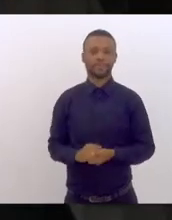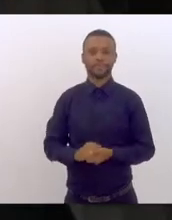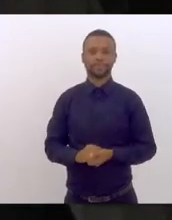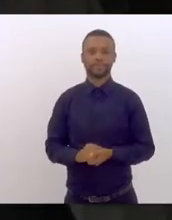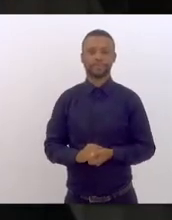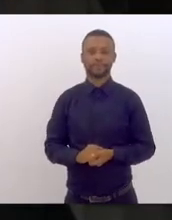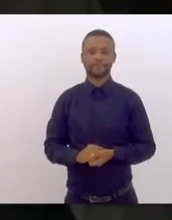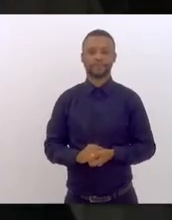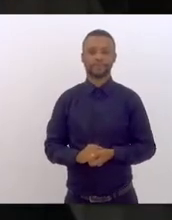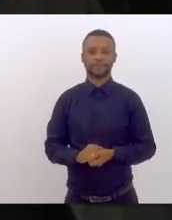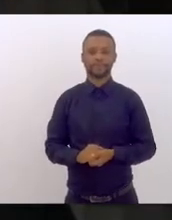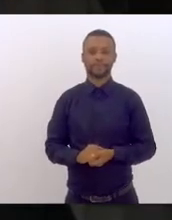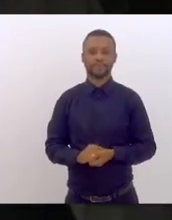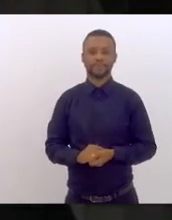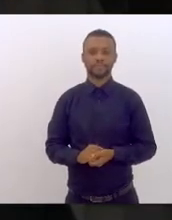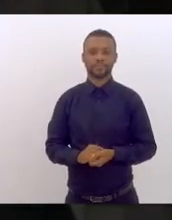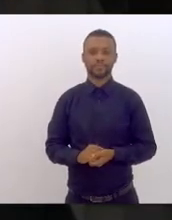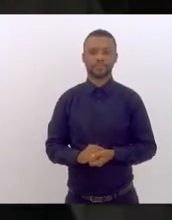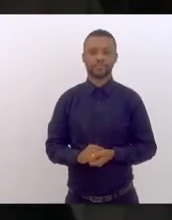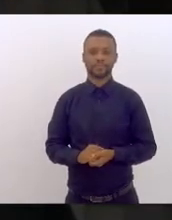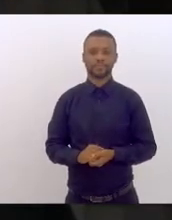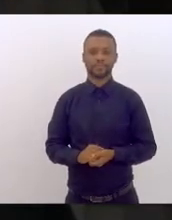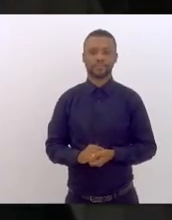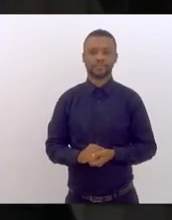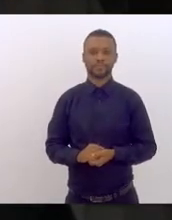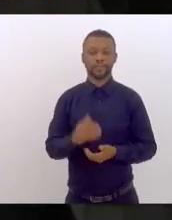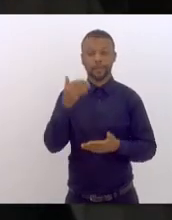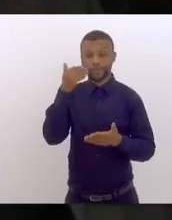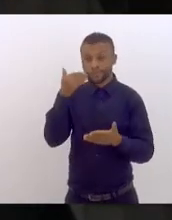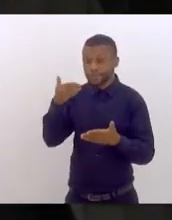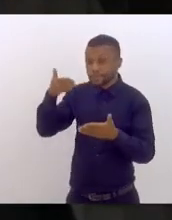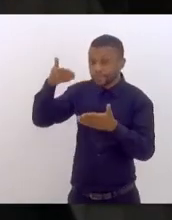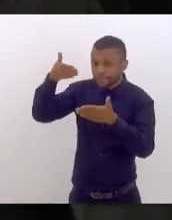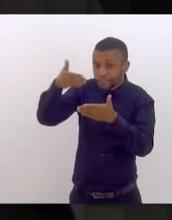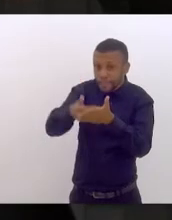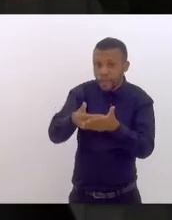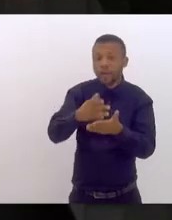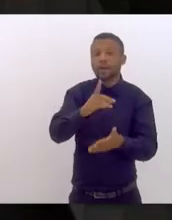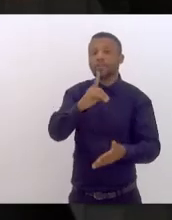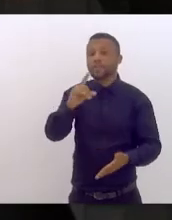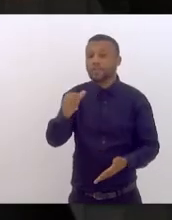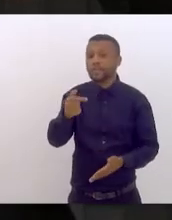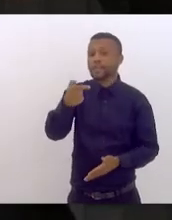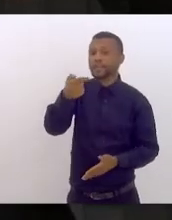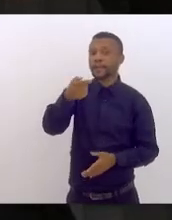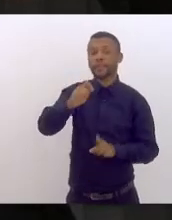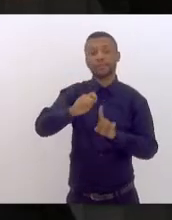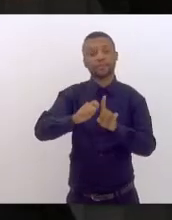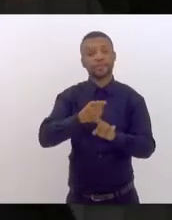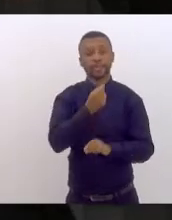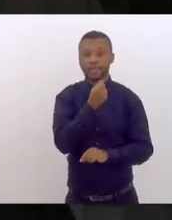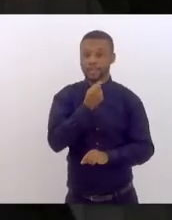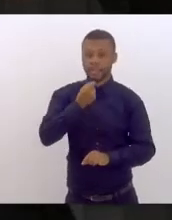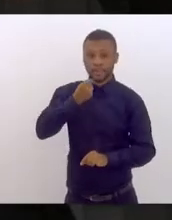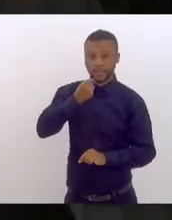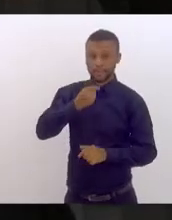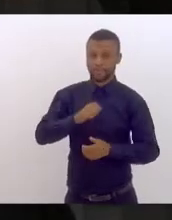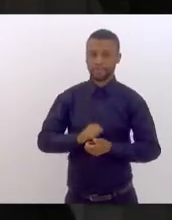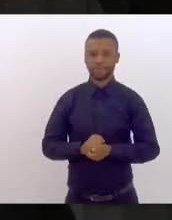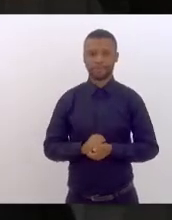às vésperas de Sete de Setembro a